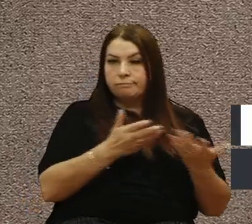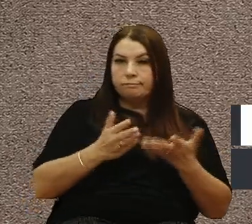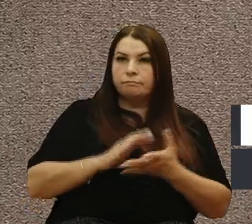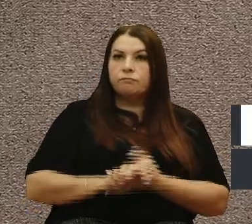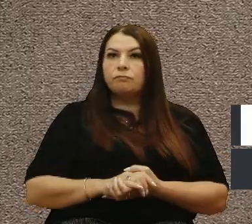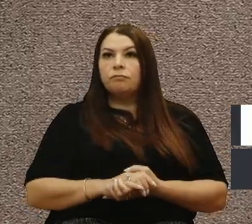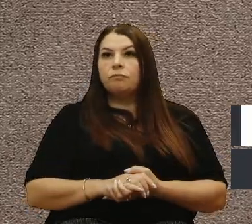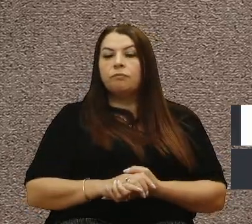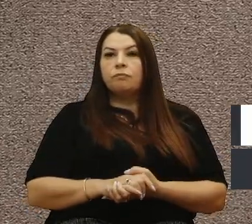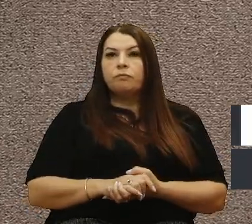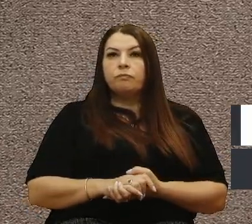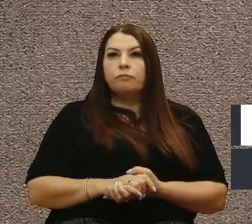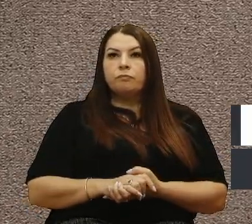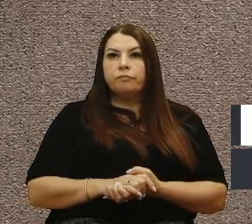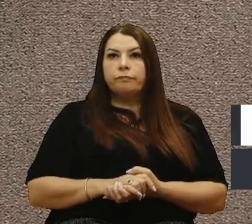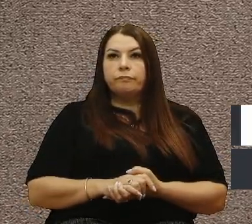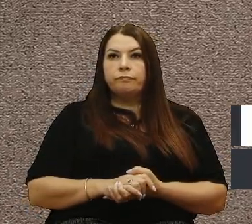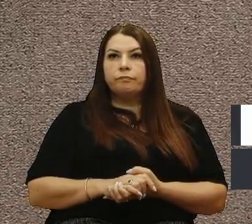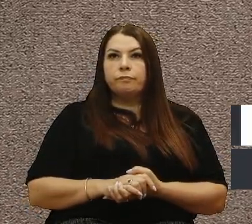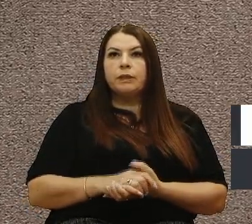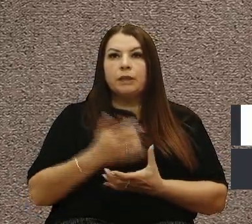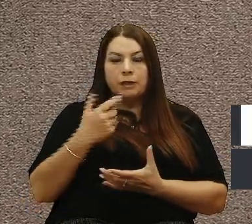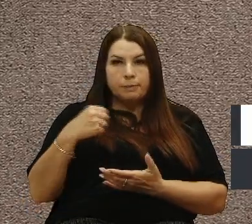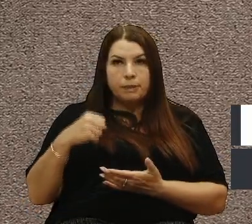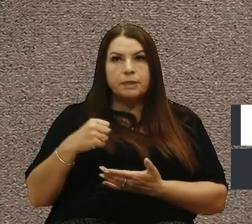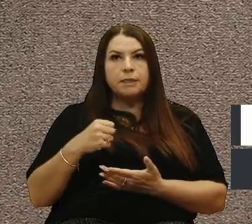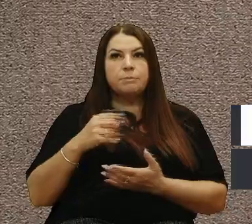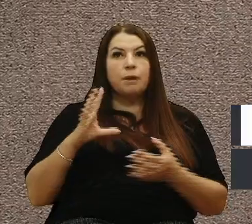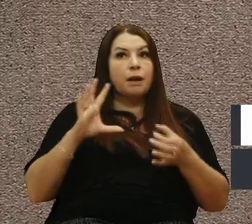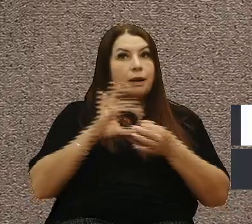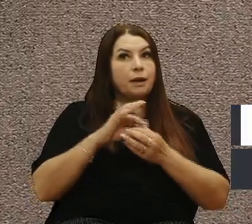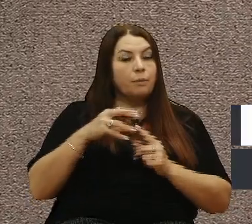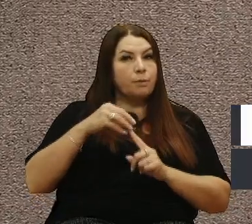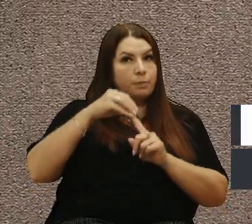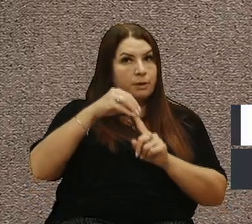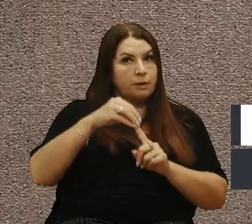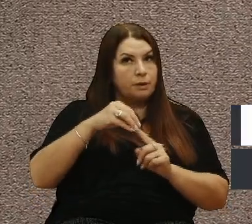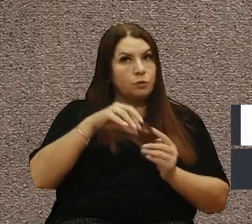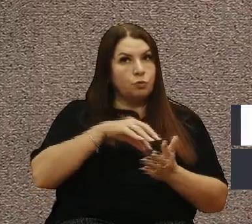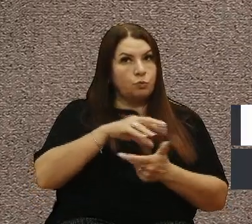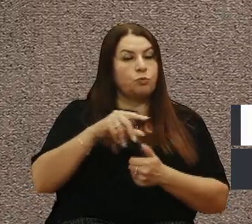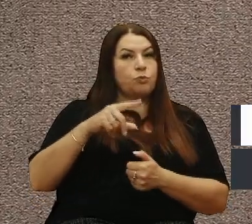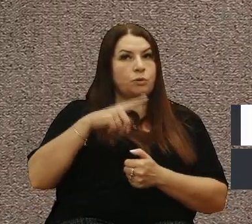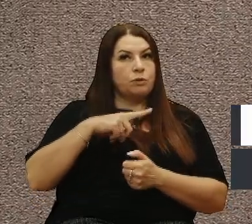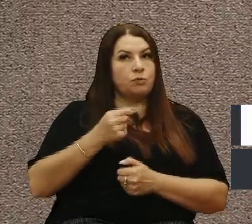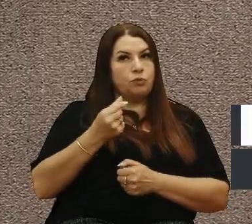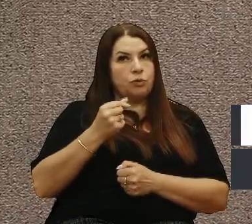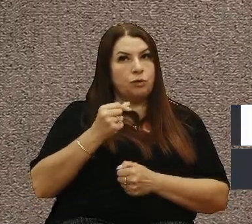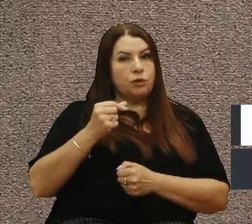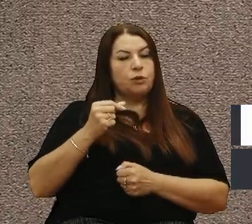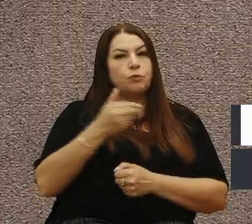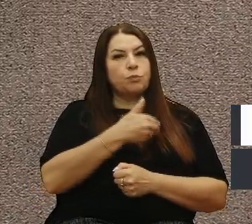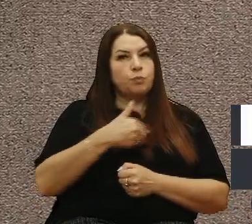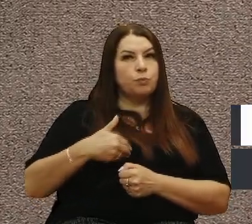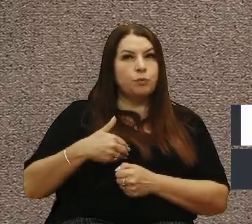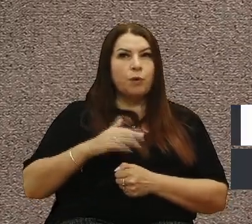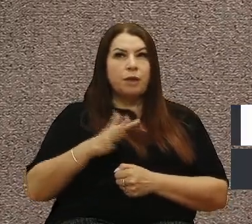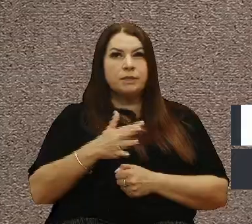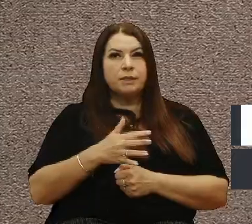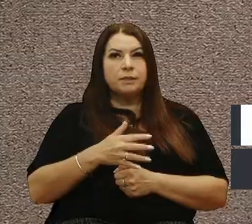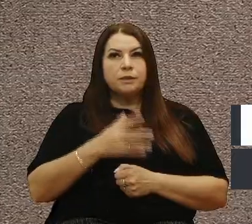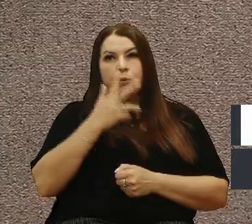pés. Então, a gente precisa elencar prioridades. E num mundo onde nós temos o dinheiro público sendo muitas vezes rasgado,